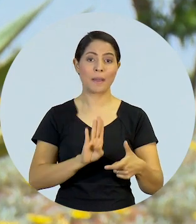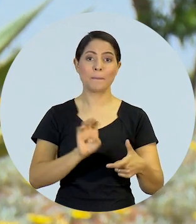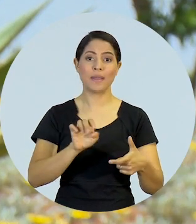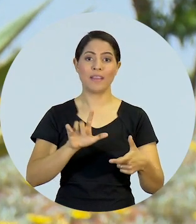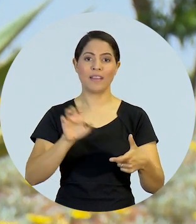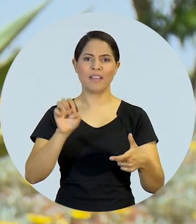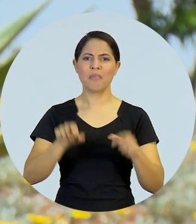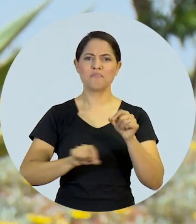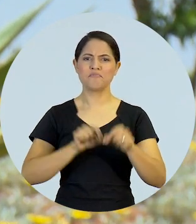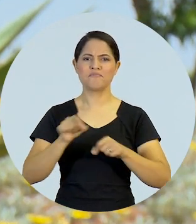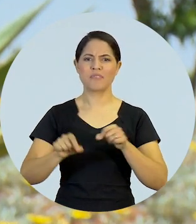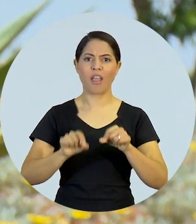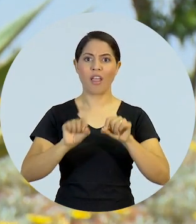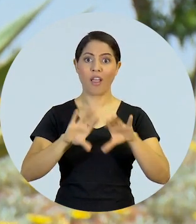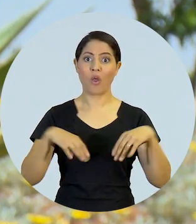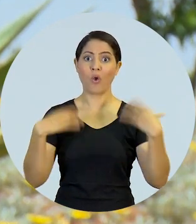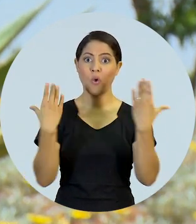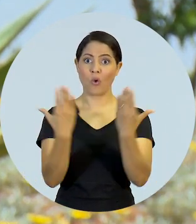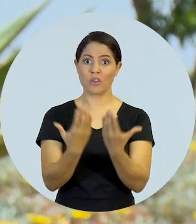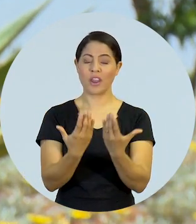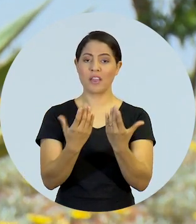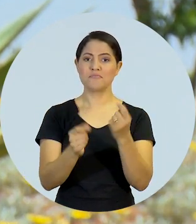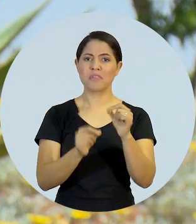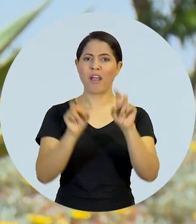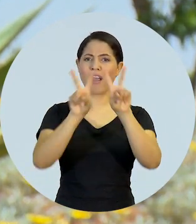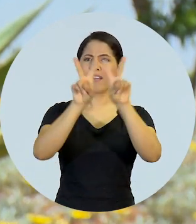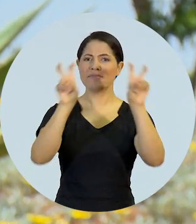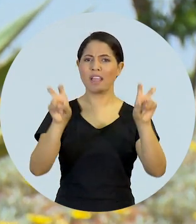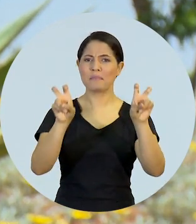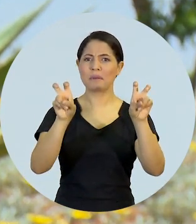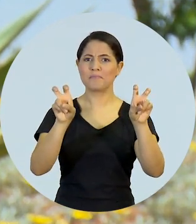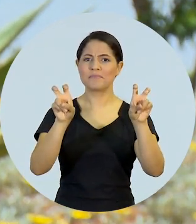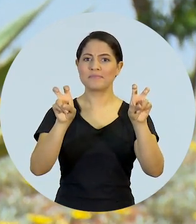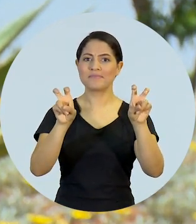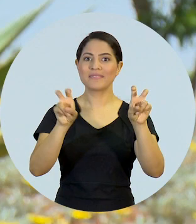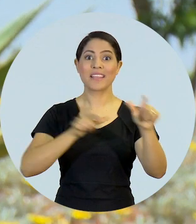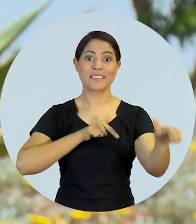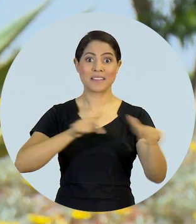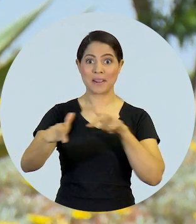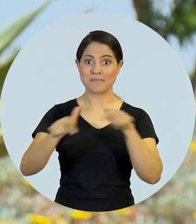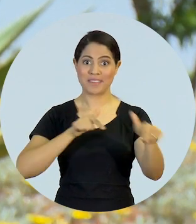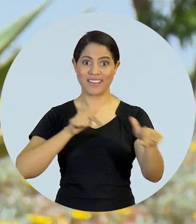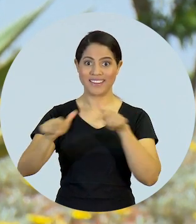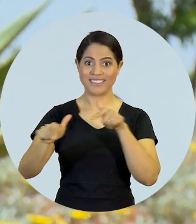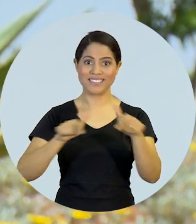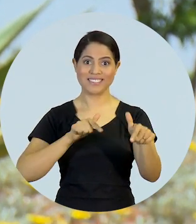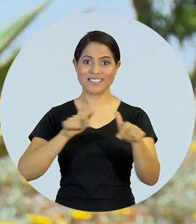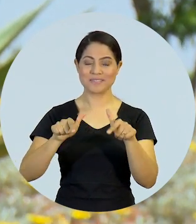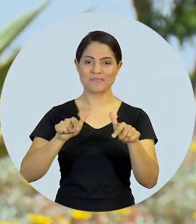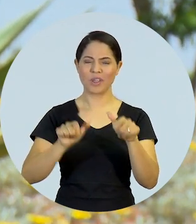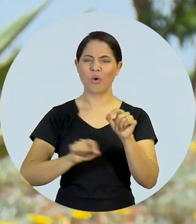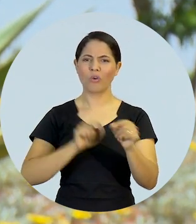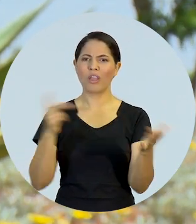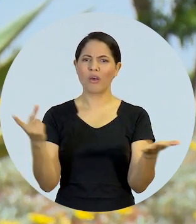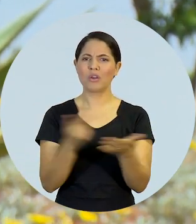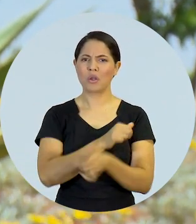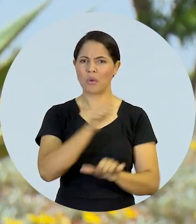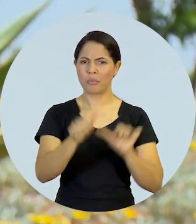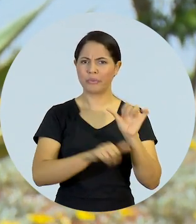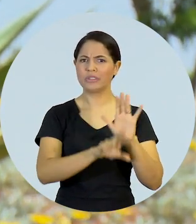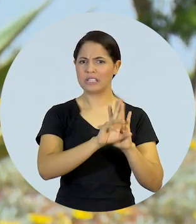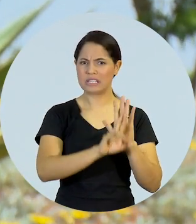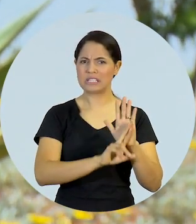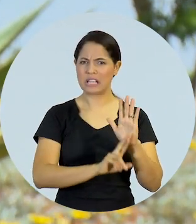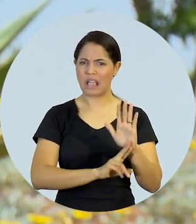reuniram para o Congresso Nacional da Advocacia Trabalhista. As perspectivas e os desafios diante a reforma política sobre o